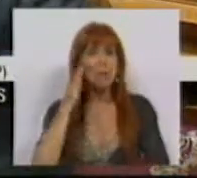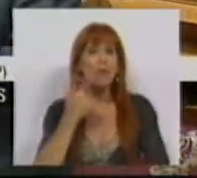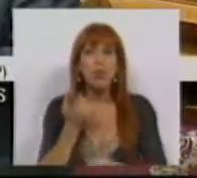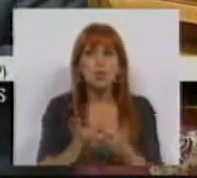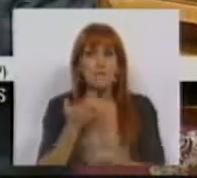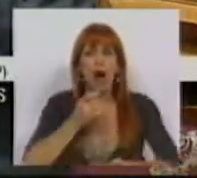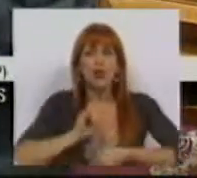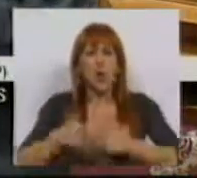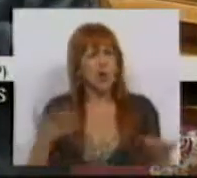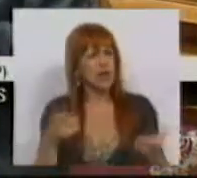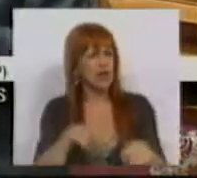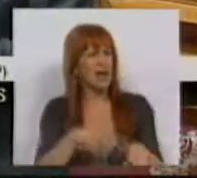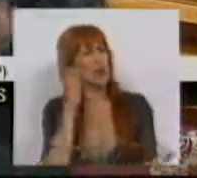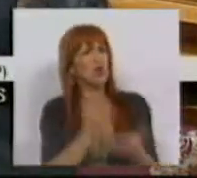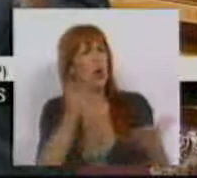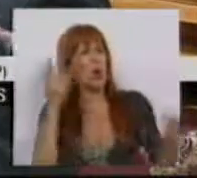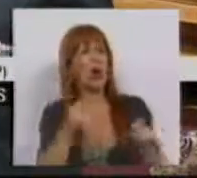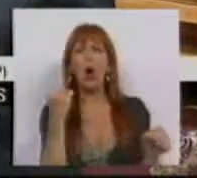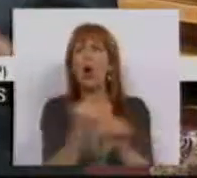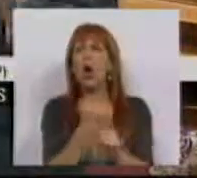muito mais do que esta mera